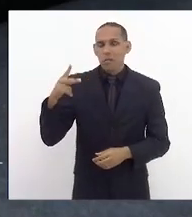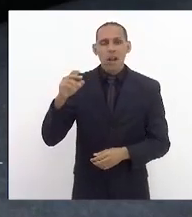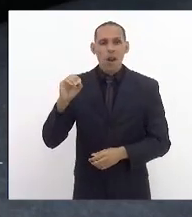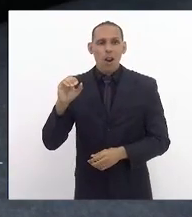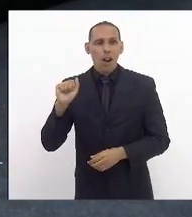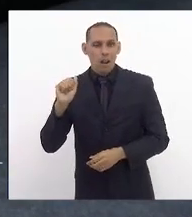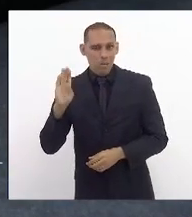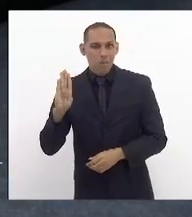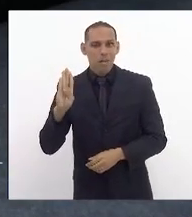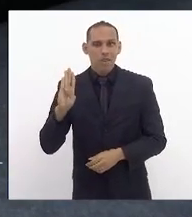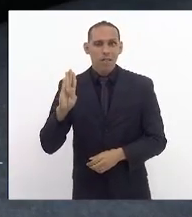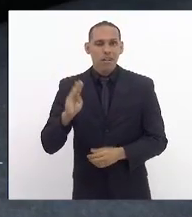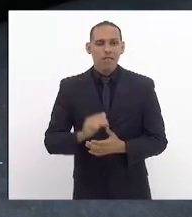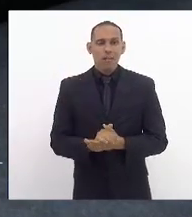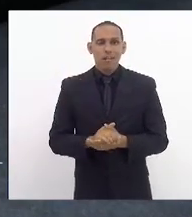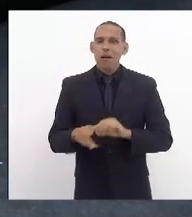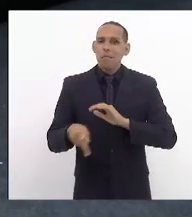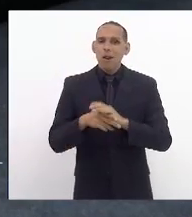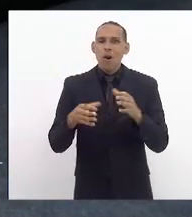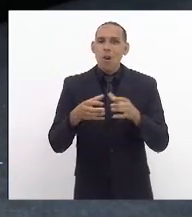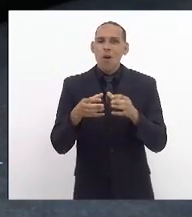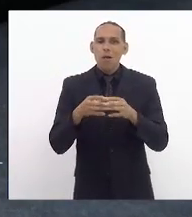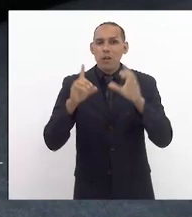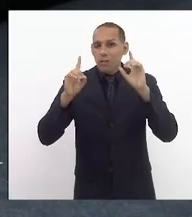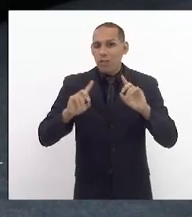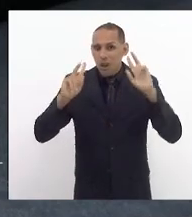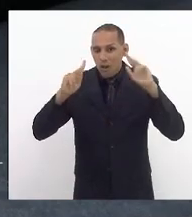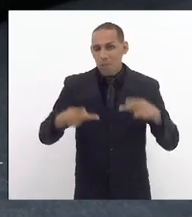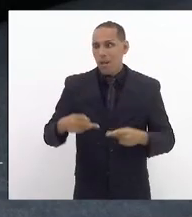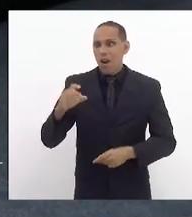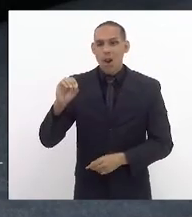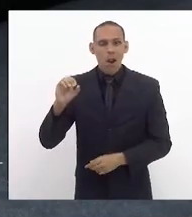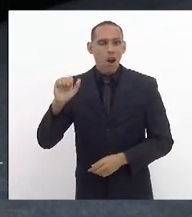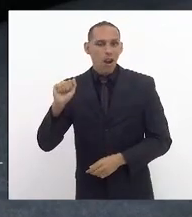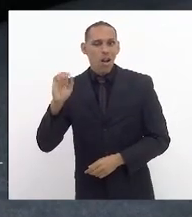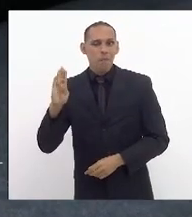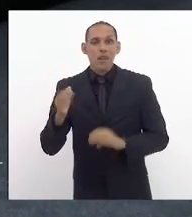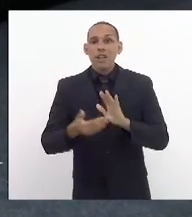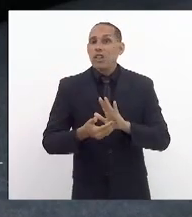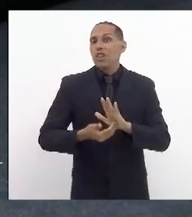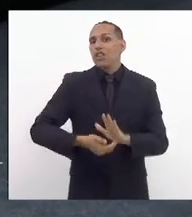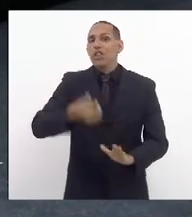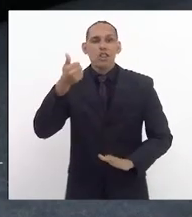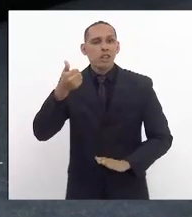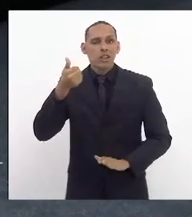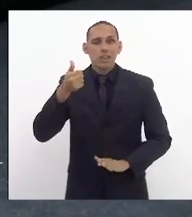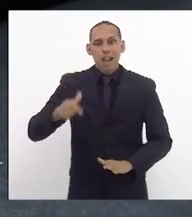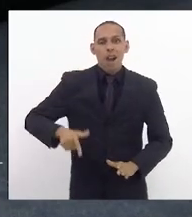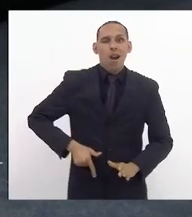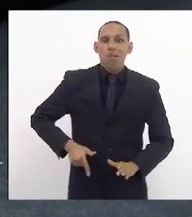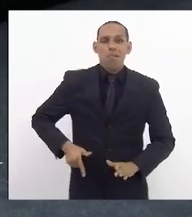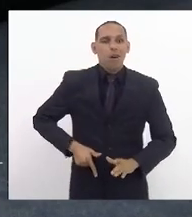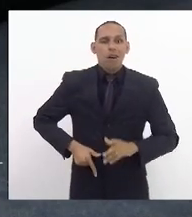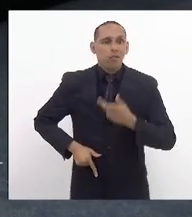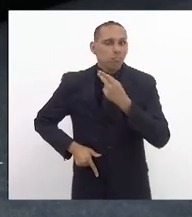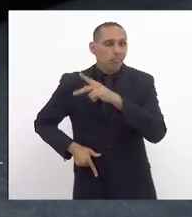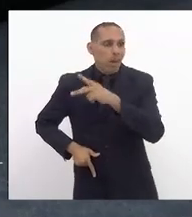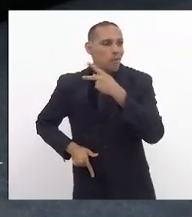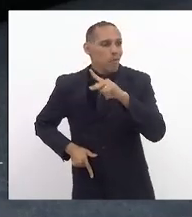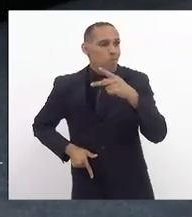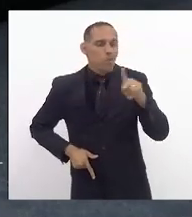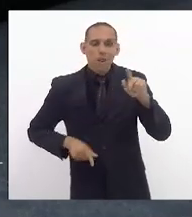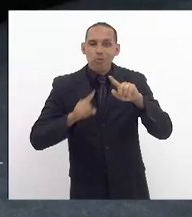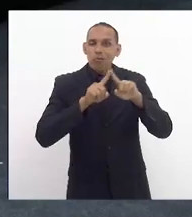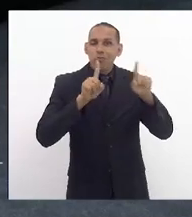OAB, da Comissão de Direitos Humanos da OAB, e retira o porte de armas e